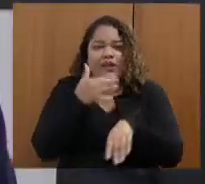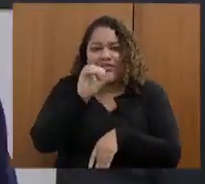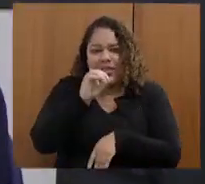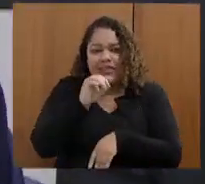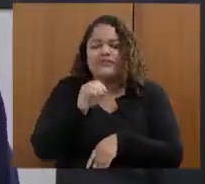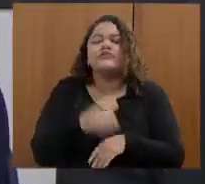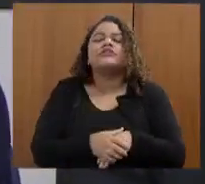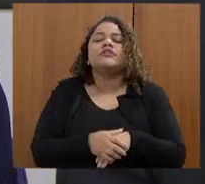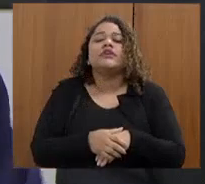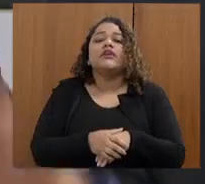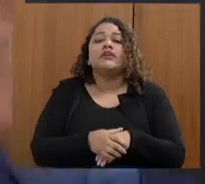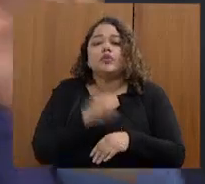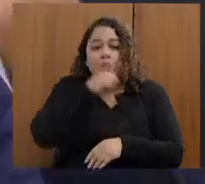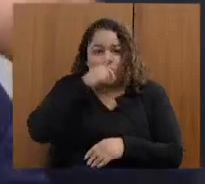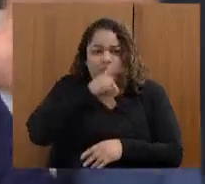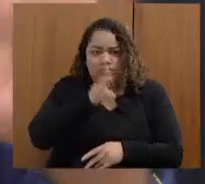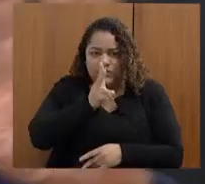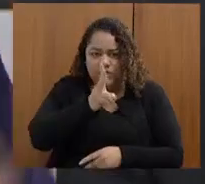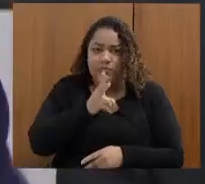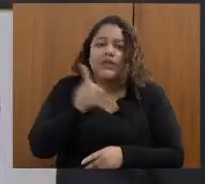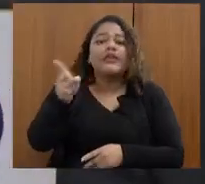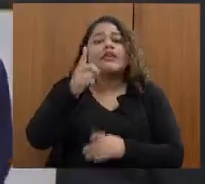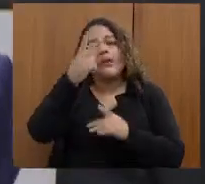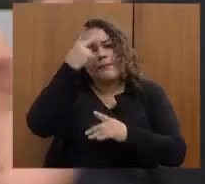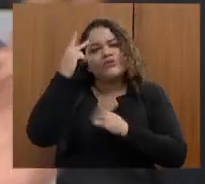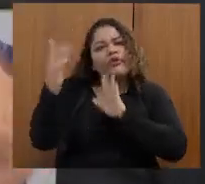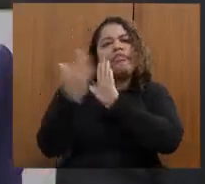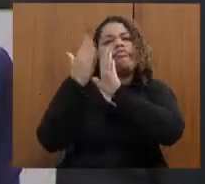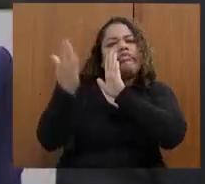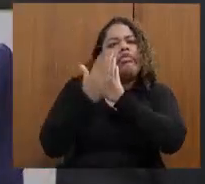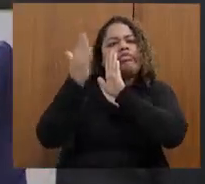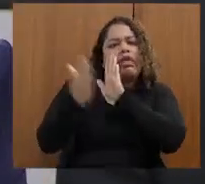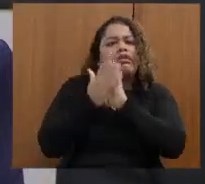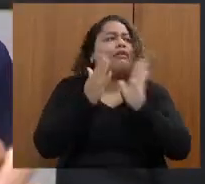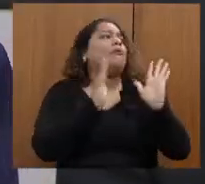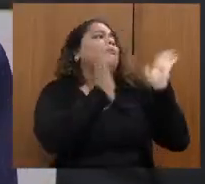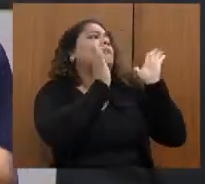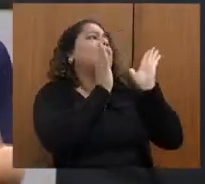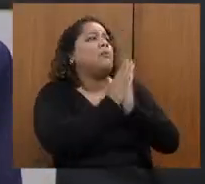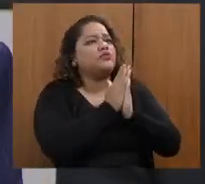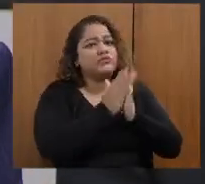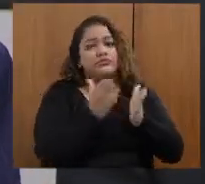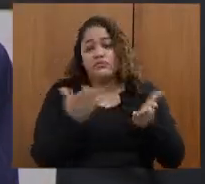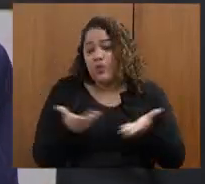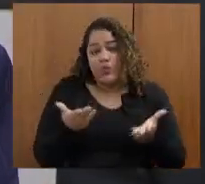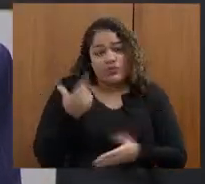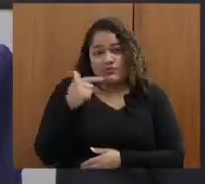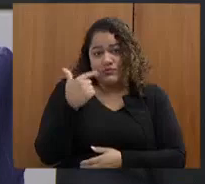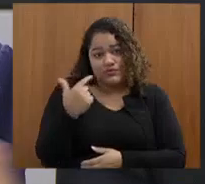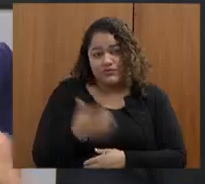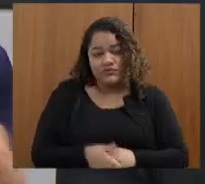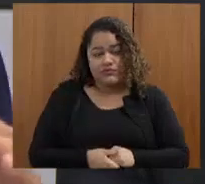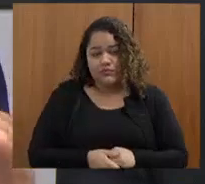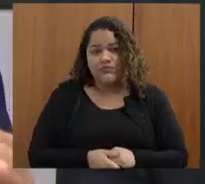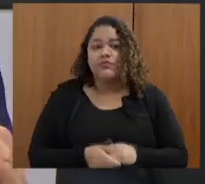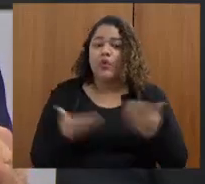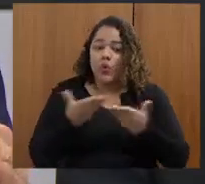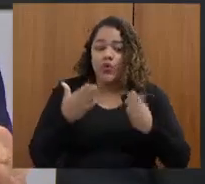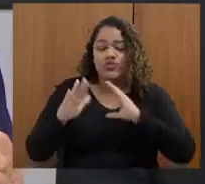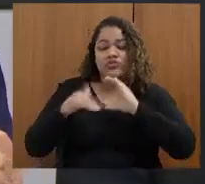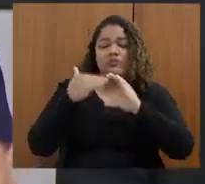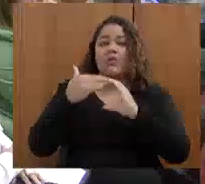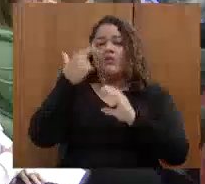lá me esperando Deputado pelo amor de deus essa era a situação hoje não acontece mais hoje resolvemos e-mails normais